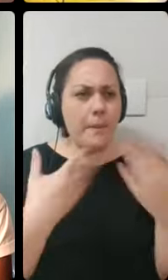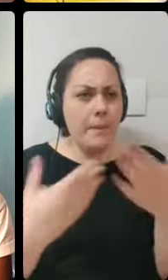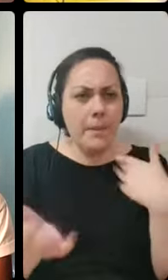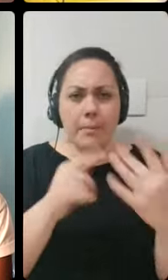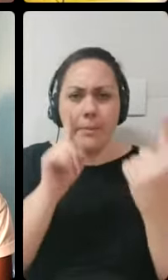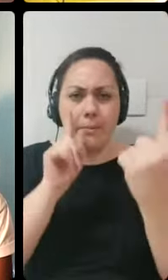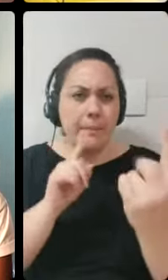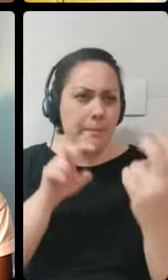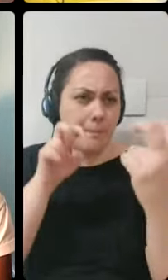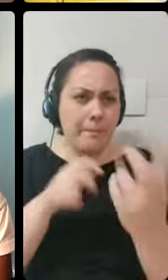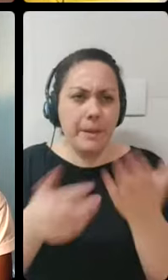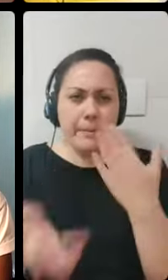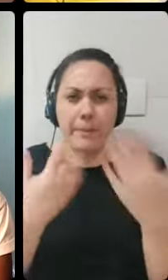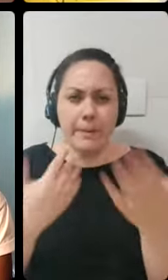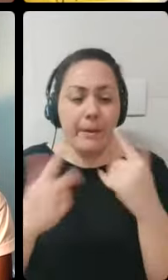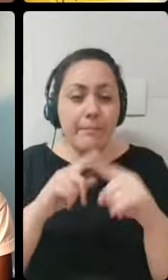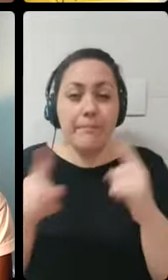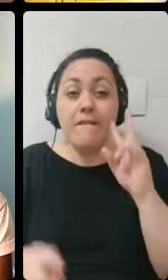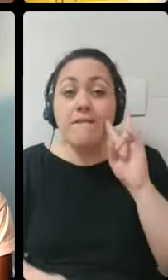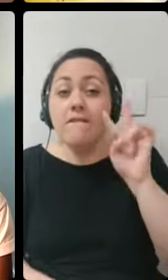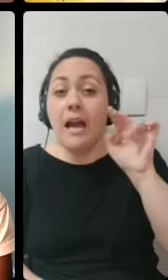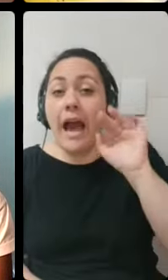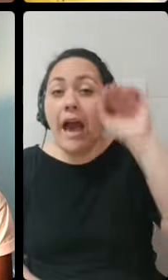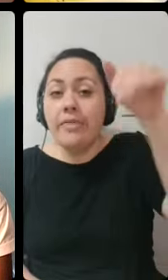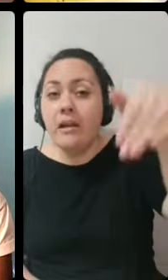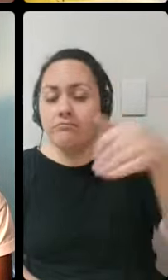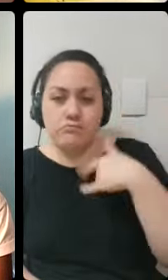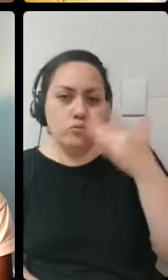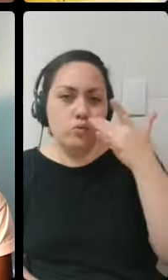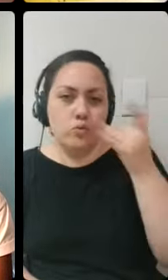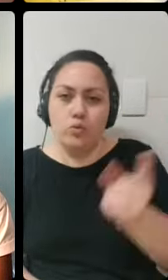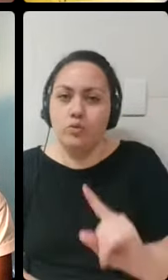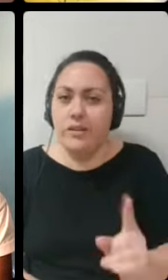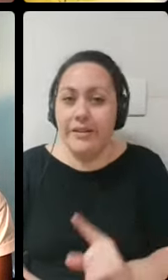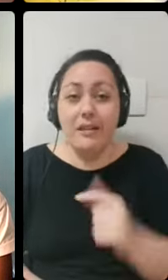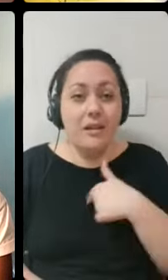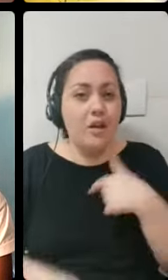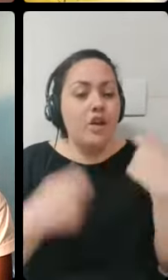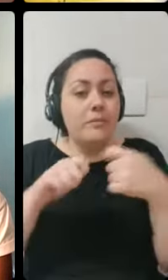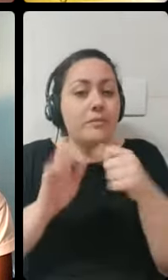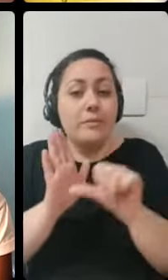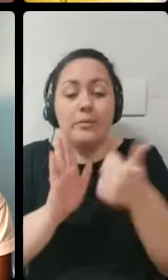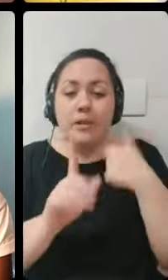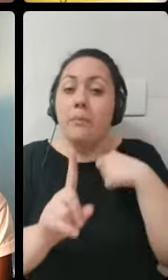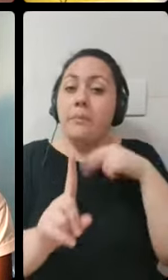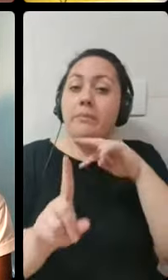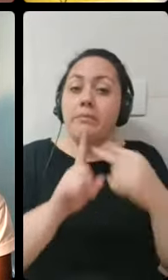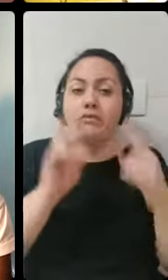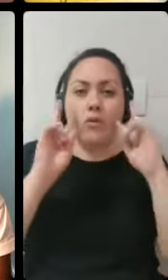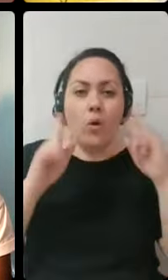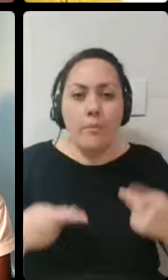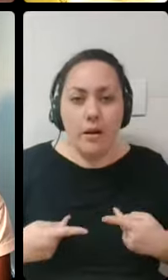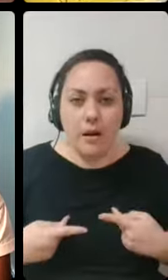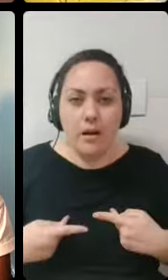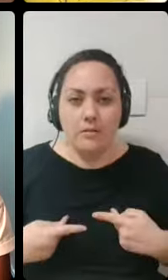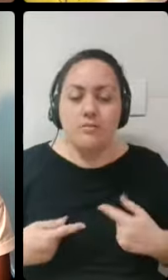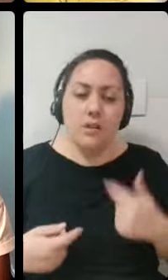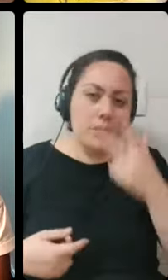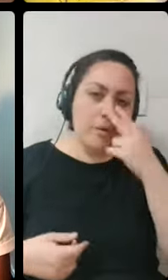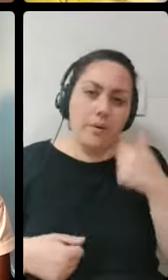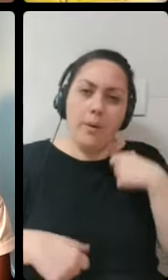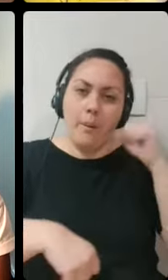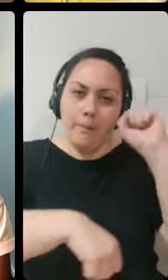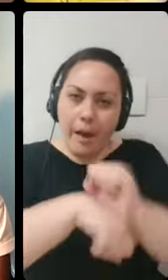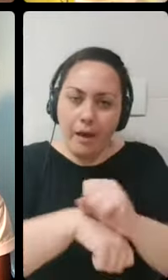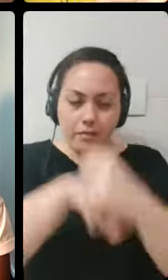eu nunca vou saber o que se tem por trás daquela pessoa se eu não for um pouco humana, se eu não parar um pouco, conversar e querer escutar. Não